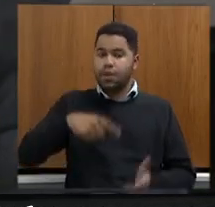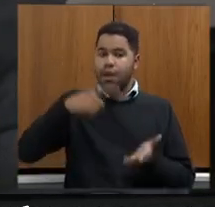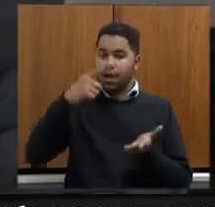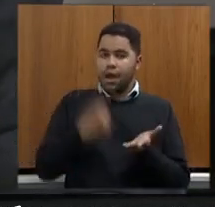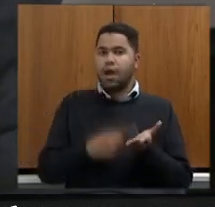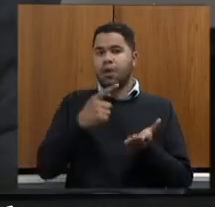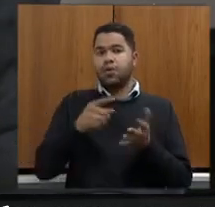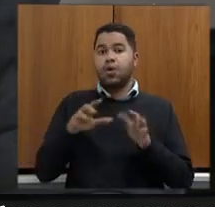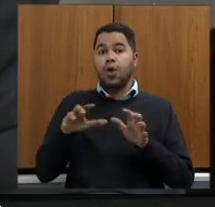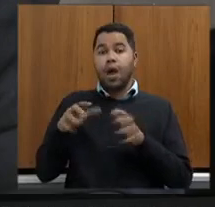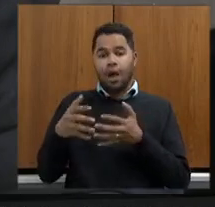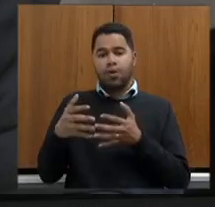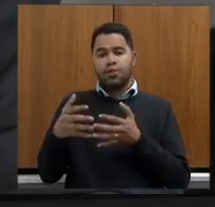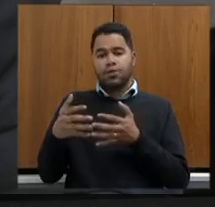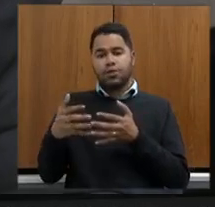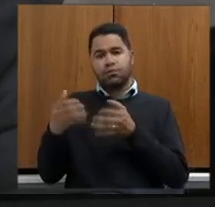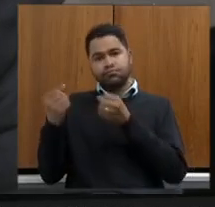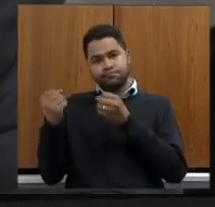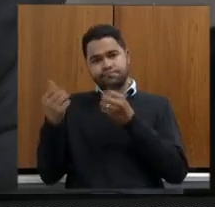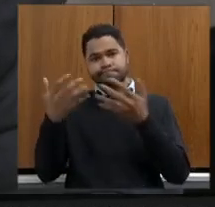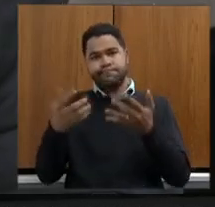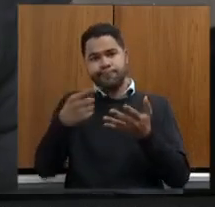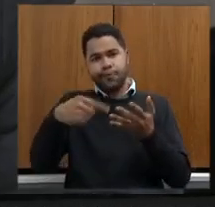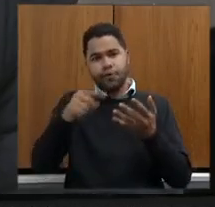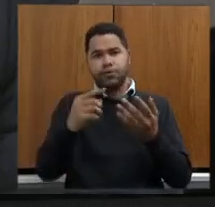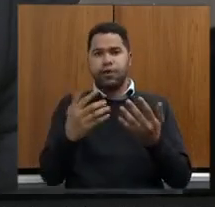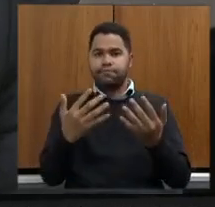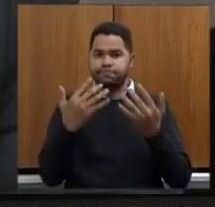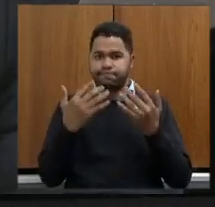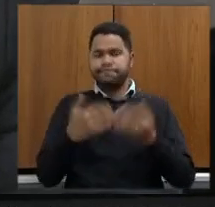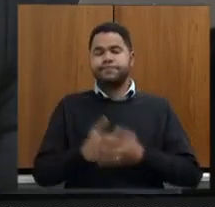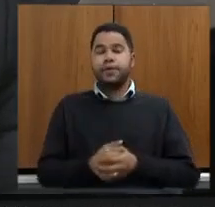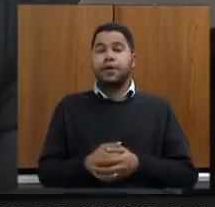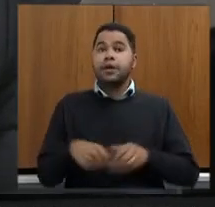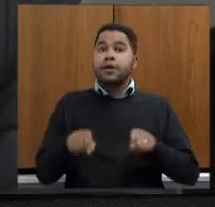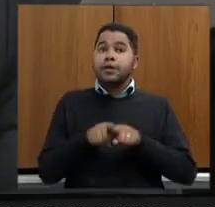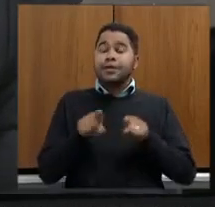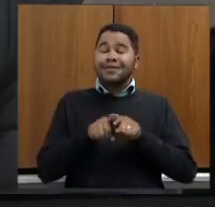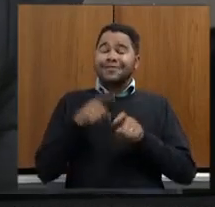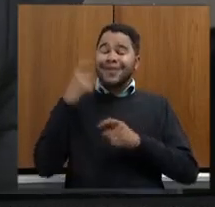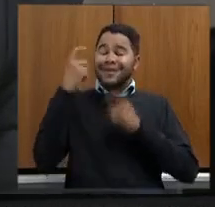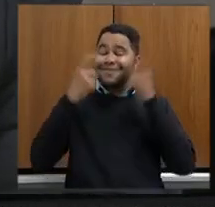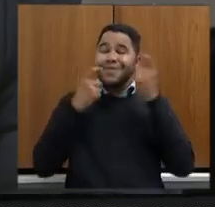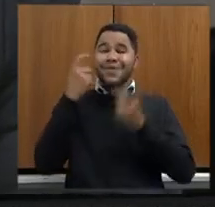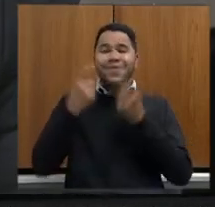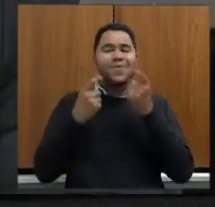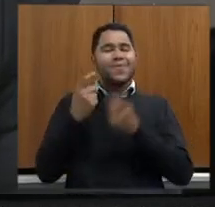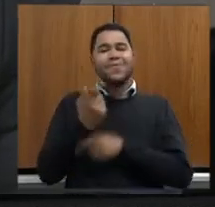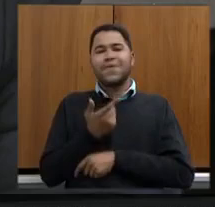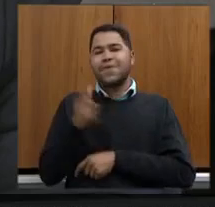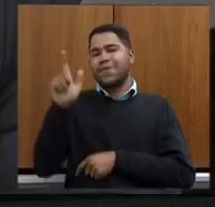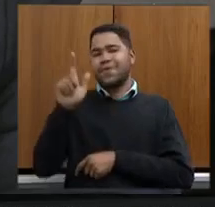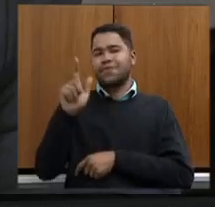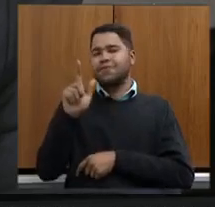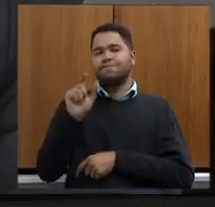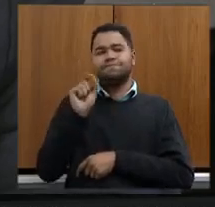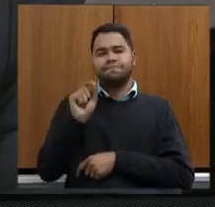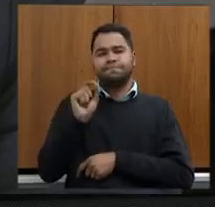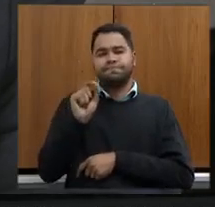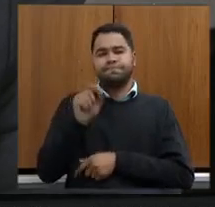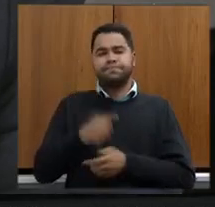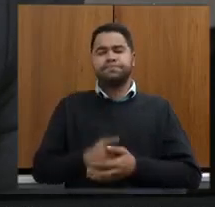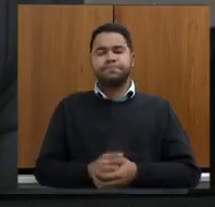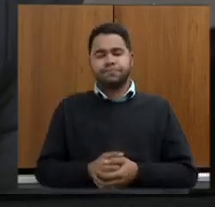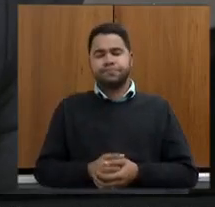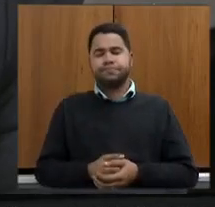acordo essa comissão ser ouvida essa é uma outra questão que nos preocupa muito também secretária em relação